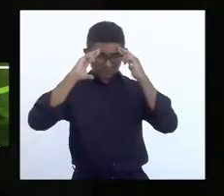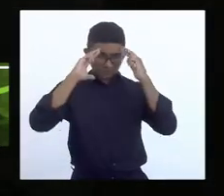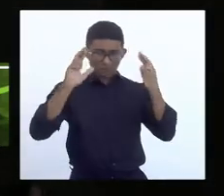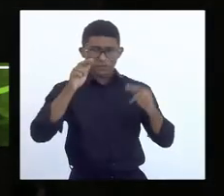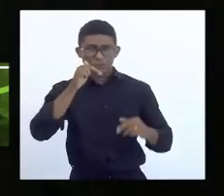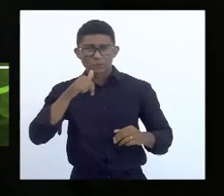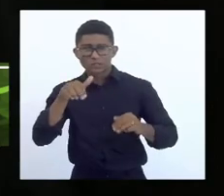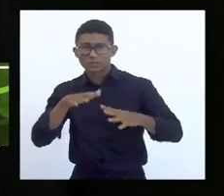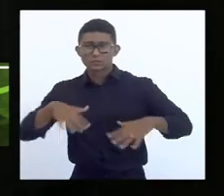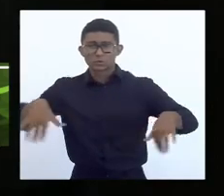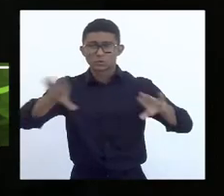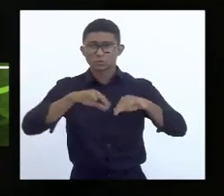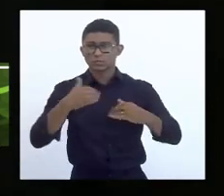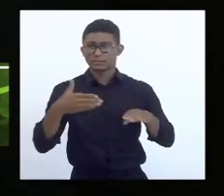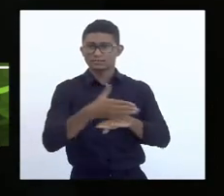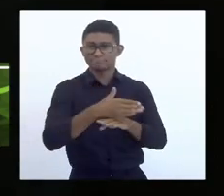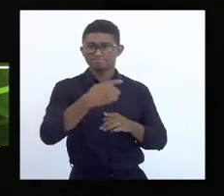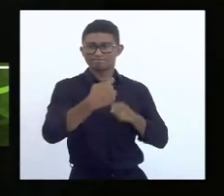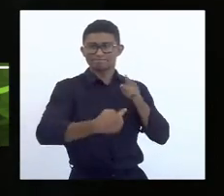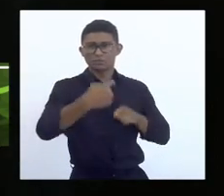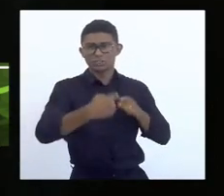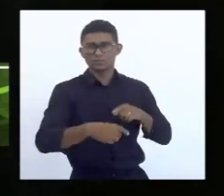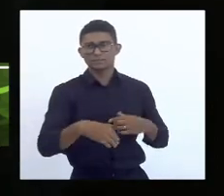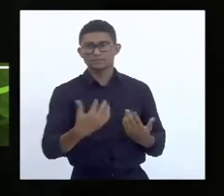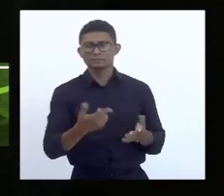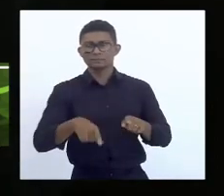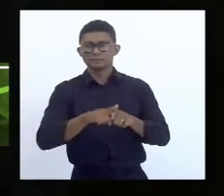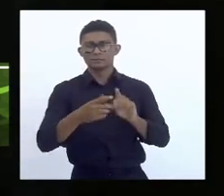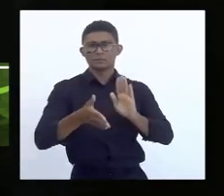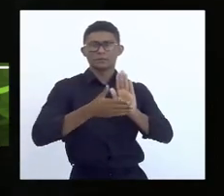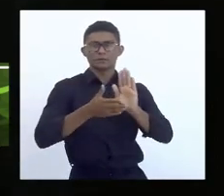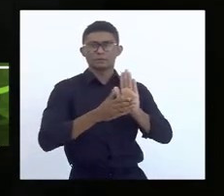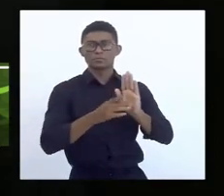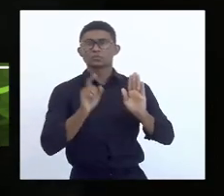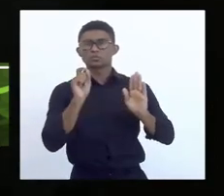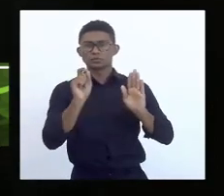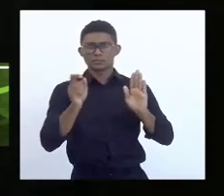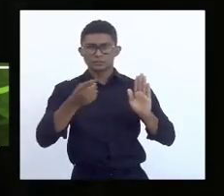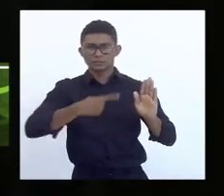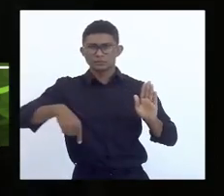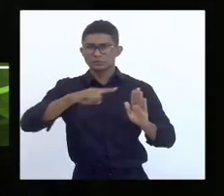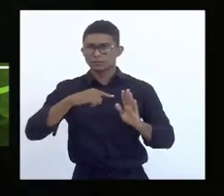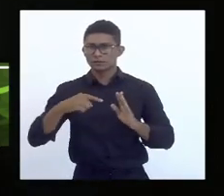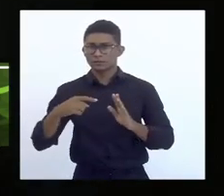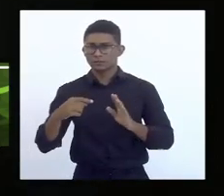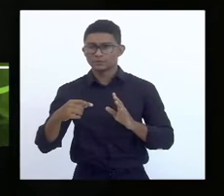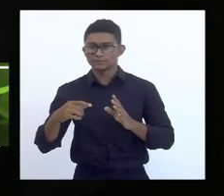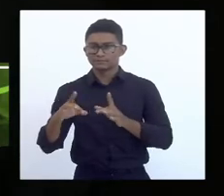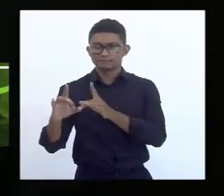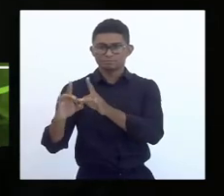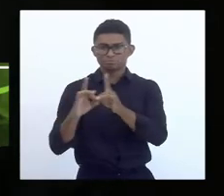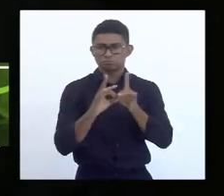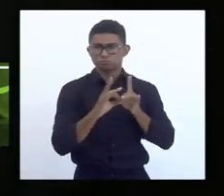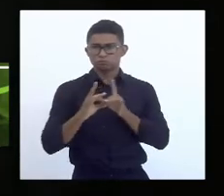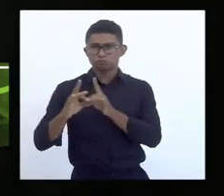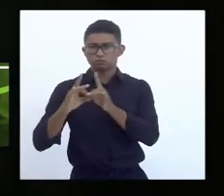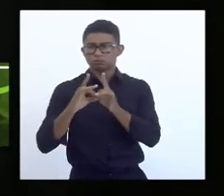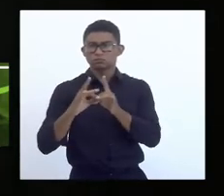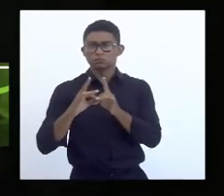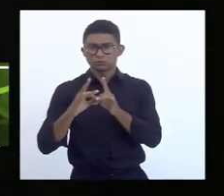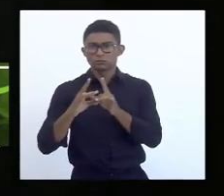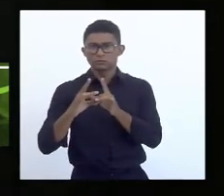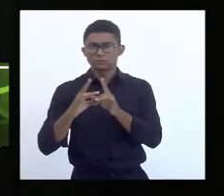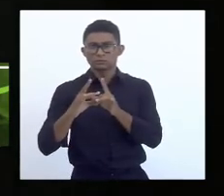parlamentares. E a segunda proposta é formar uma frente ampla de uma frente parlamentar